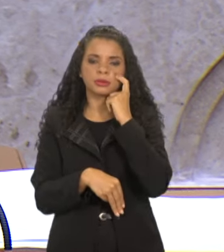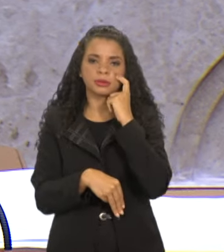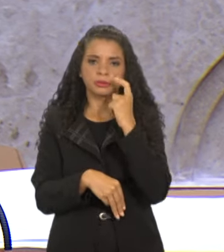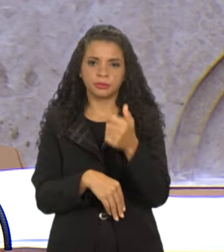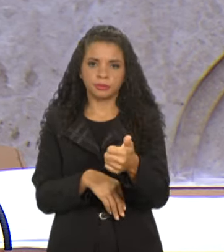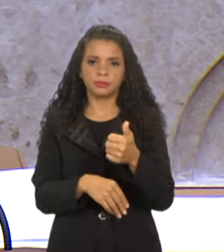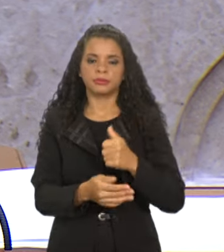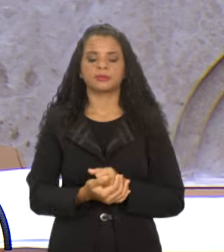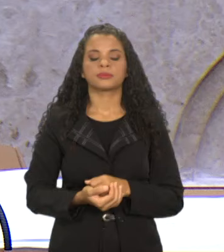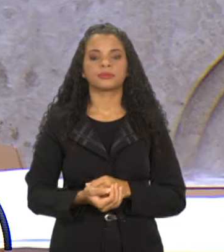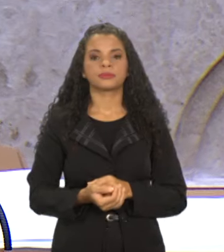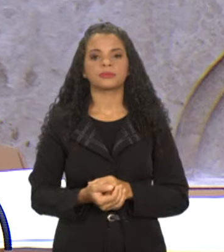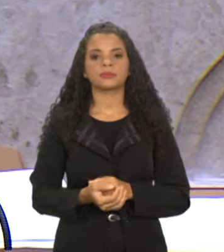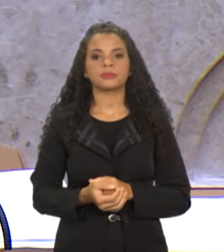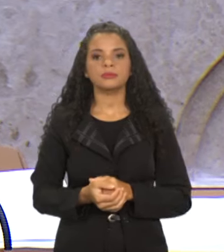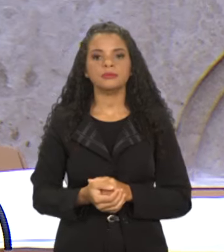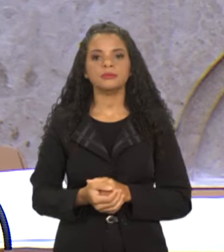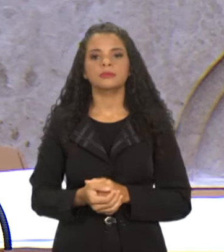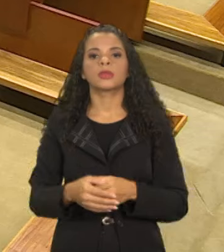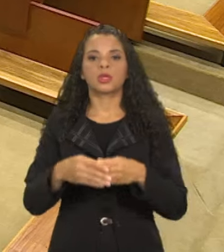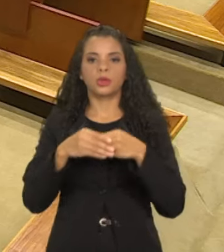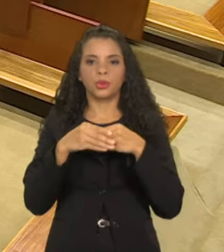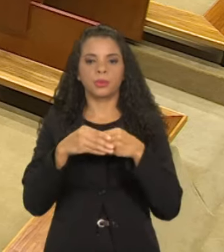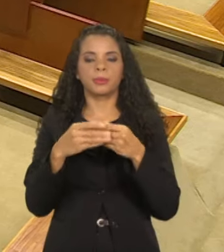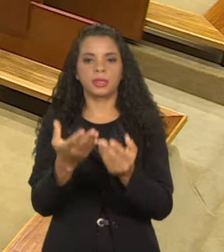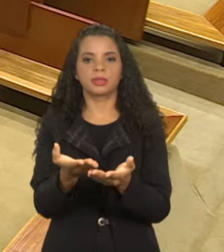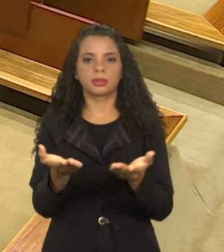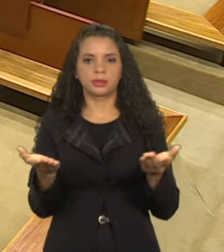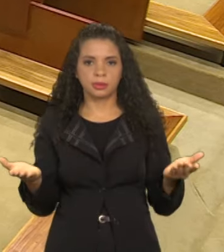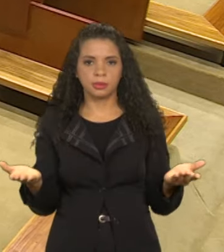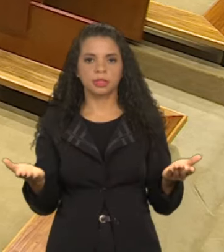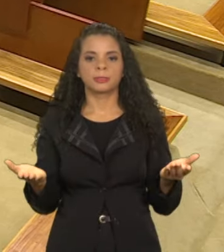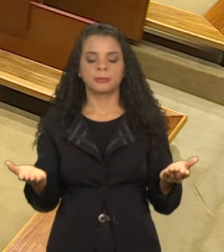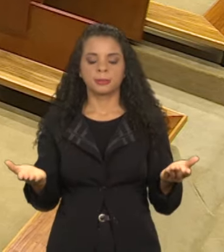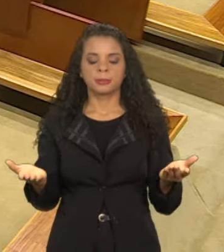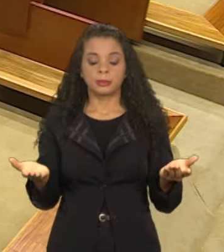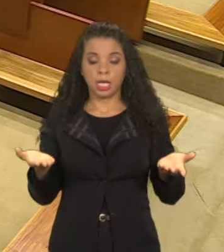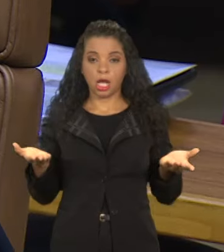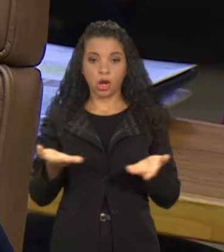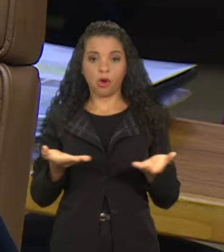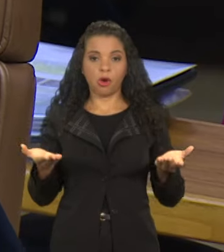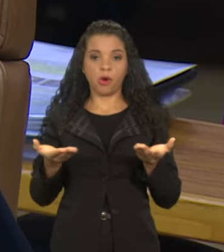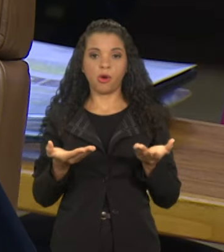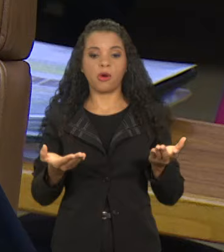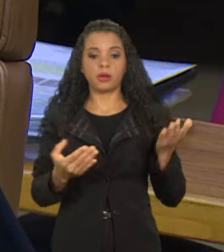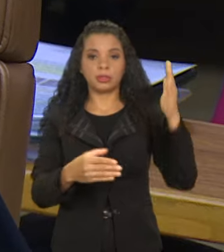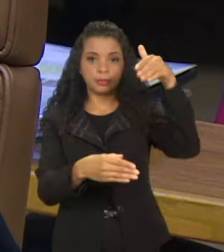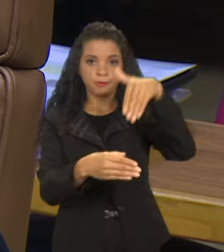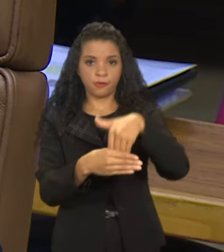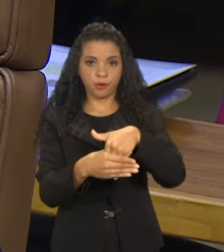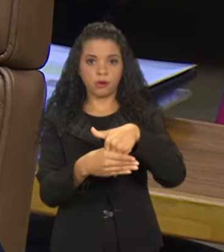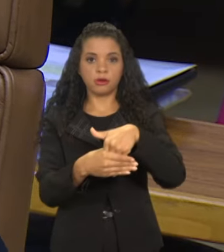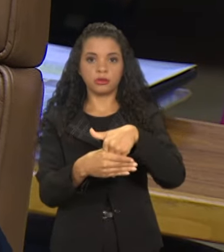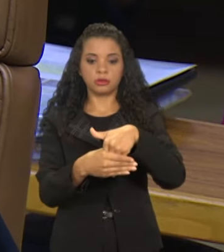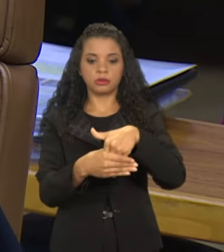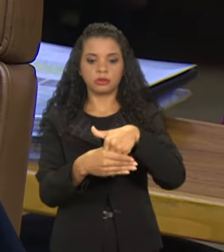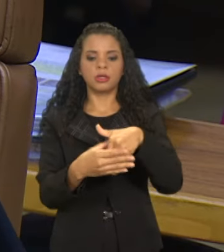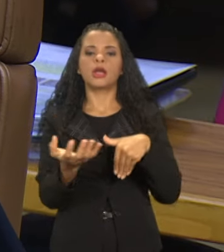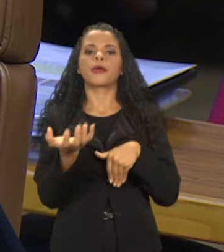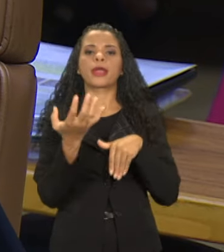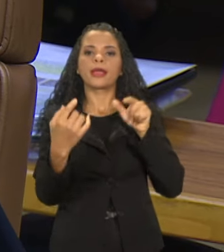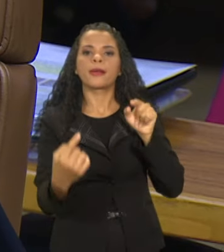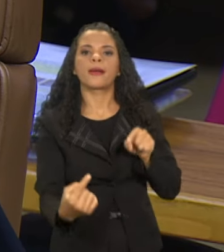ministro Cássio. Renovo os cumprimentos a todos. A intenção de trazer esse voto, primeiro foi alinhar a minha conclusão